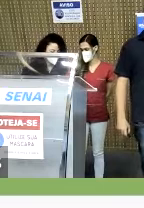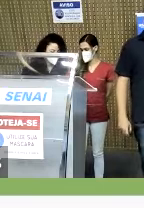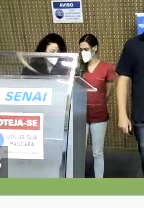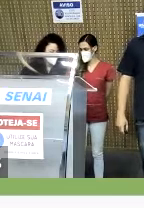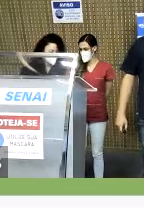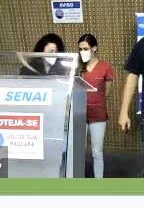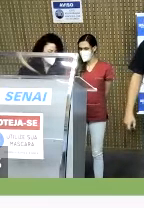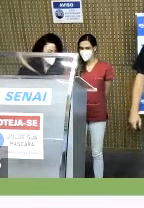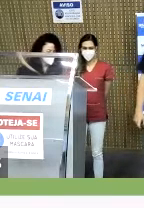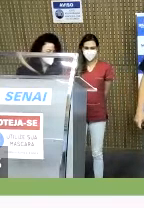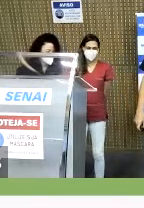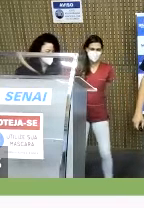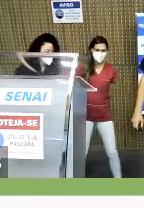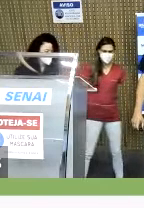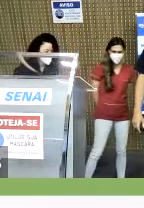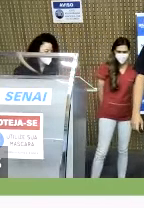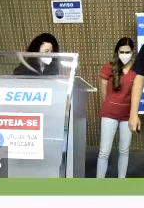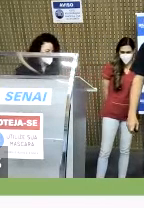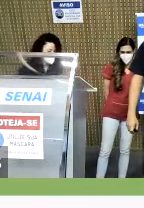A carteira de serviços de saúde,